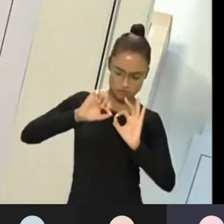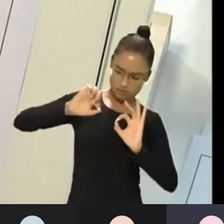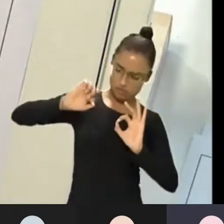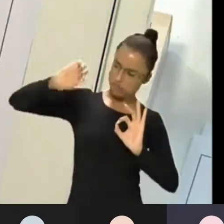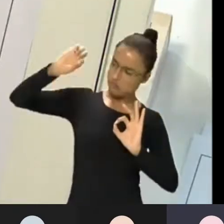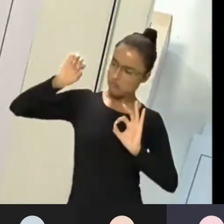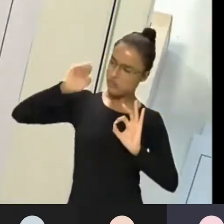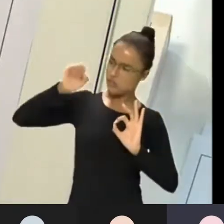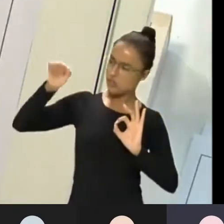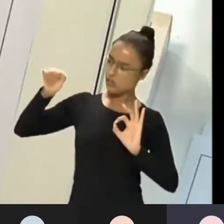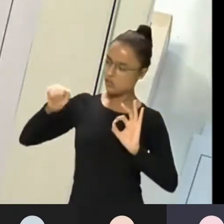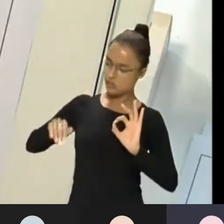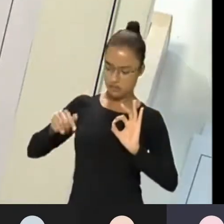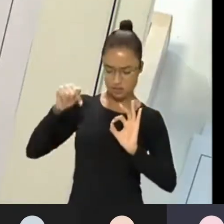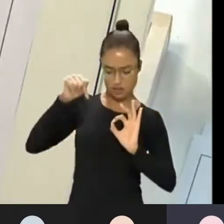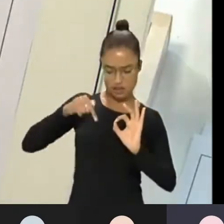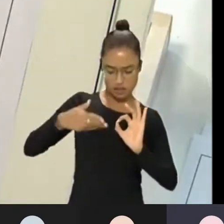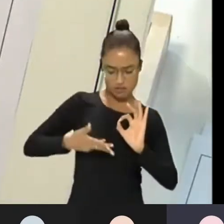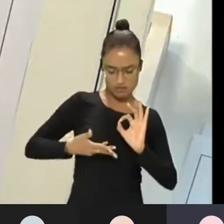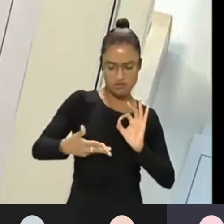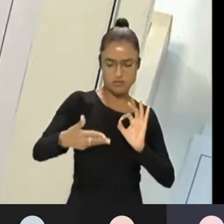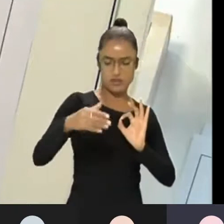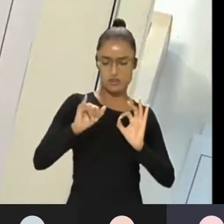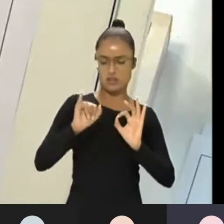o detalhe da parte inferior.